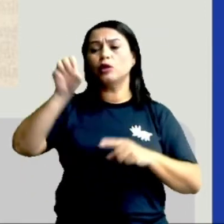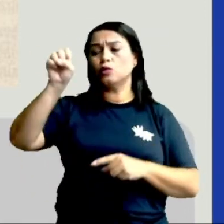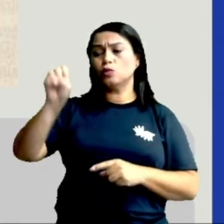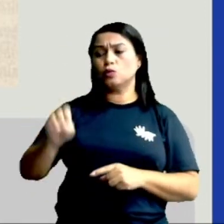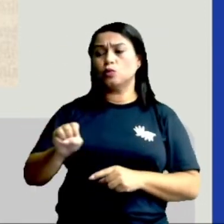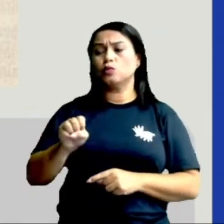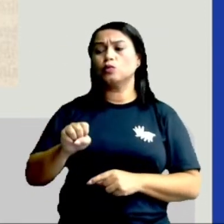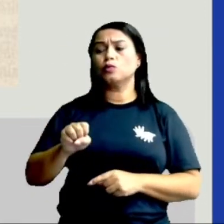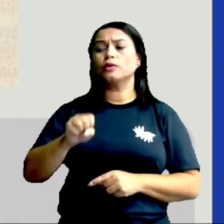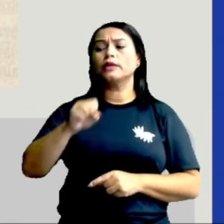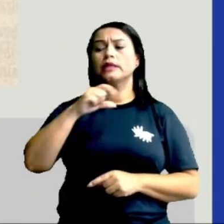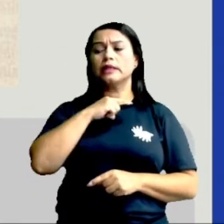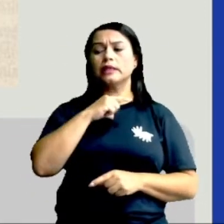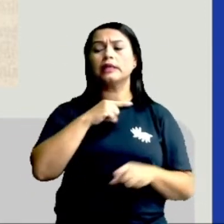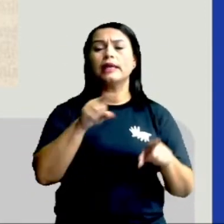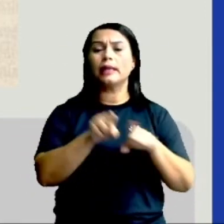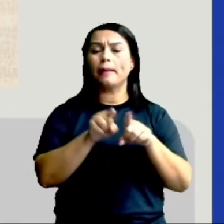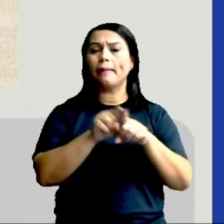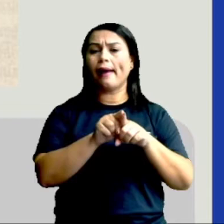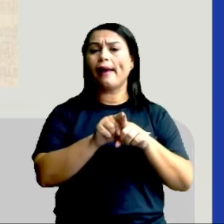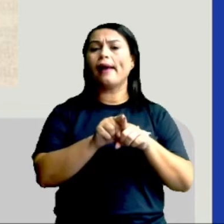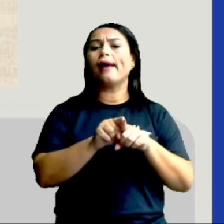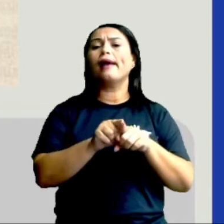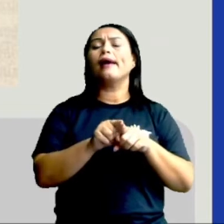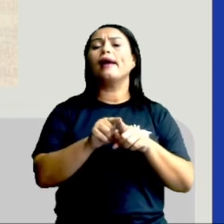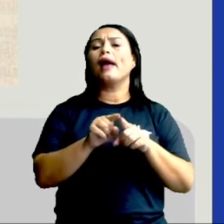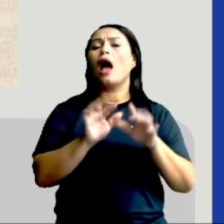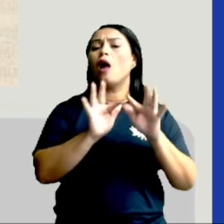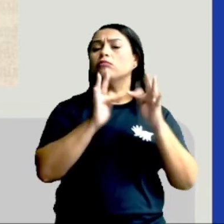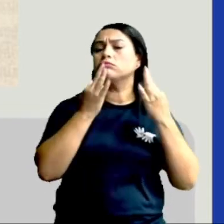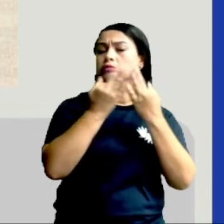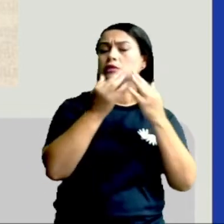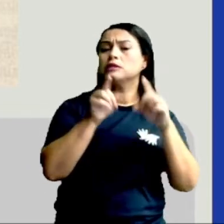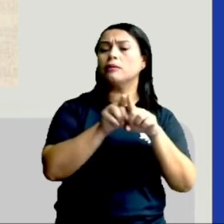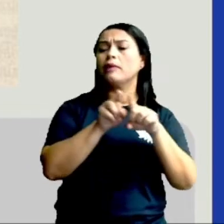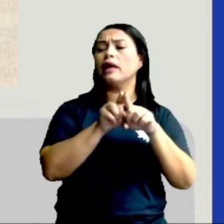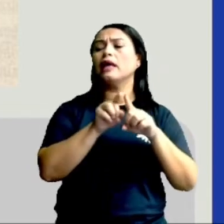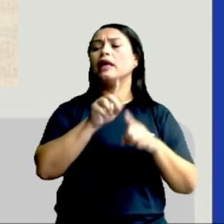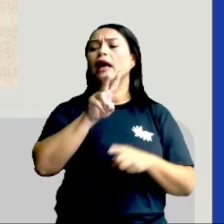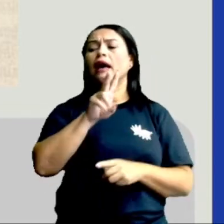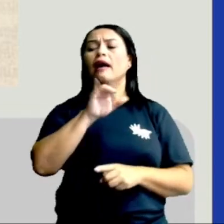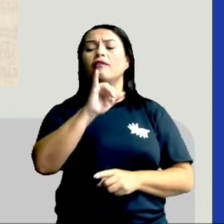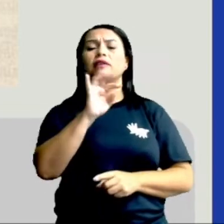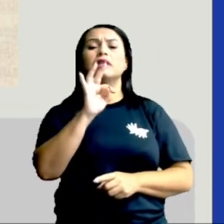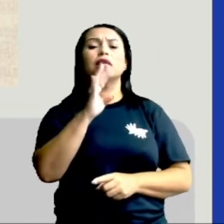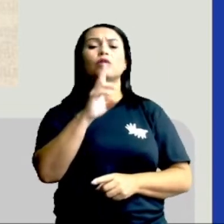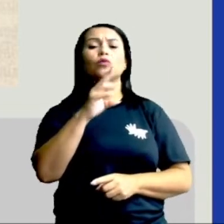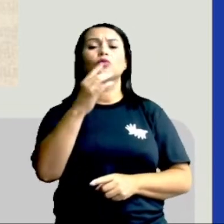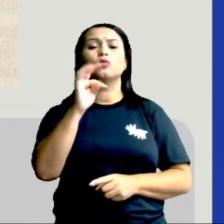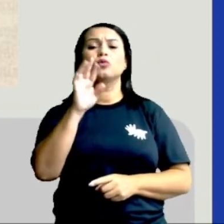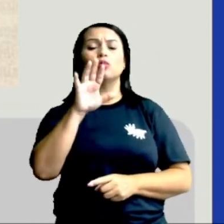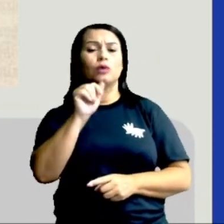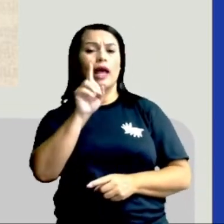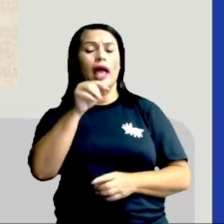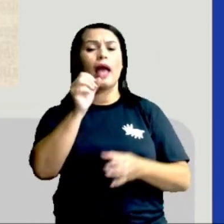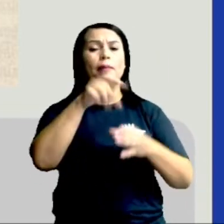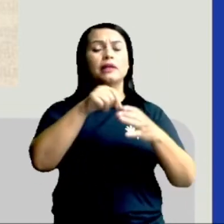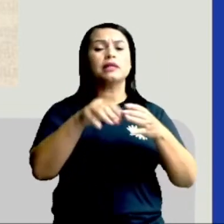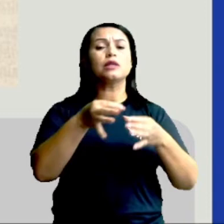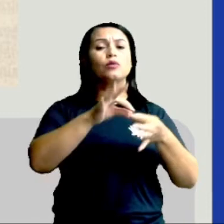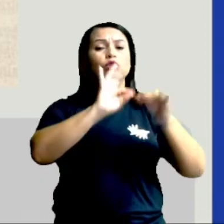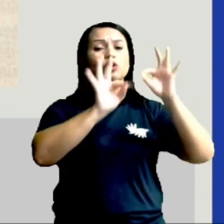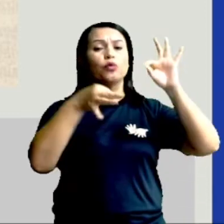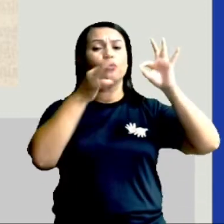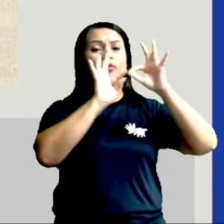sul, onde tem também a agricultura familiar e a viticultura. O que seria viticultura? É o cultivo de